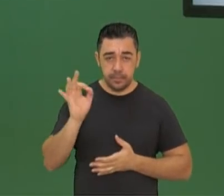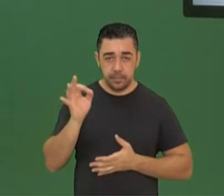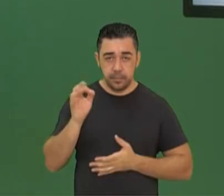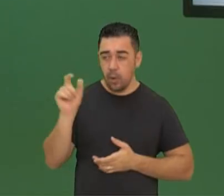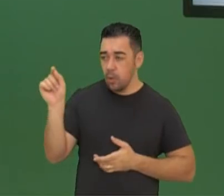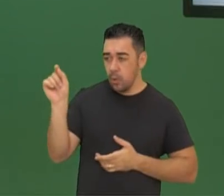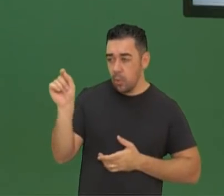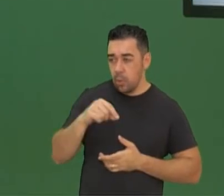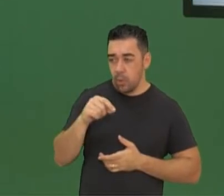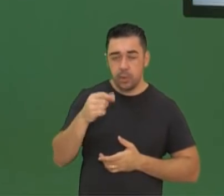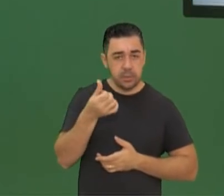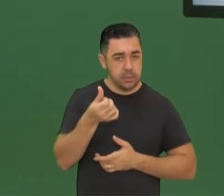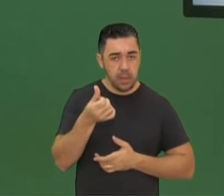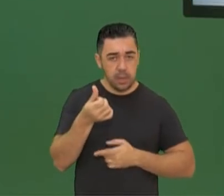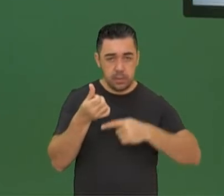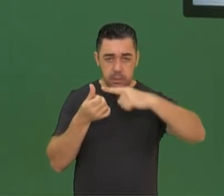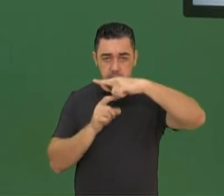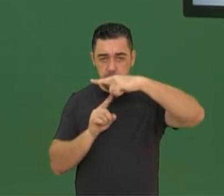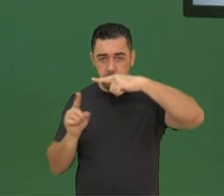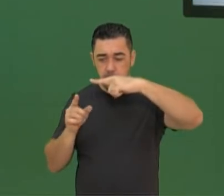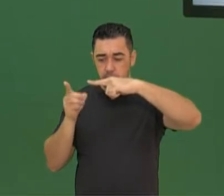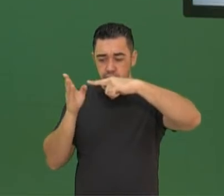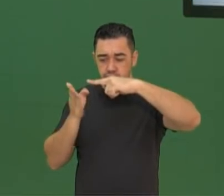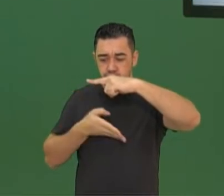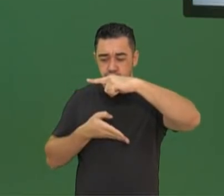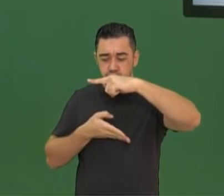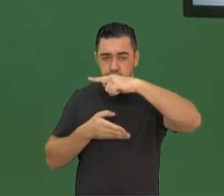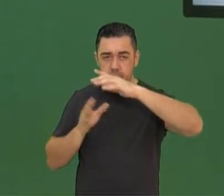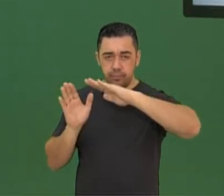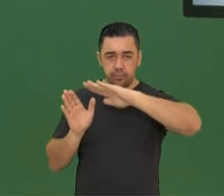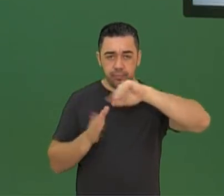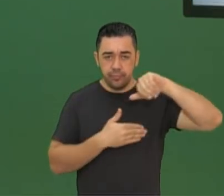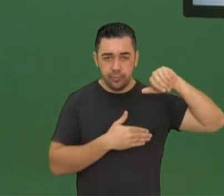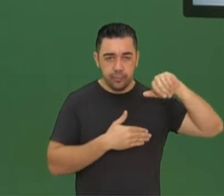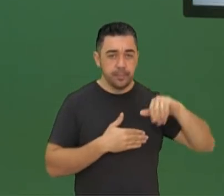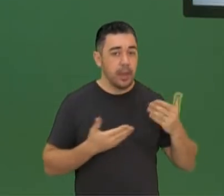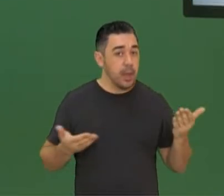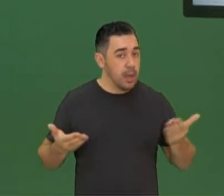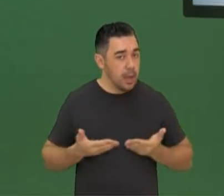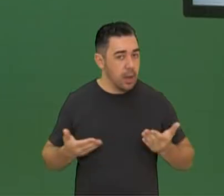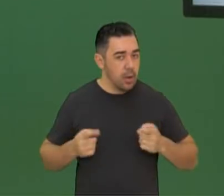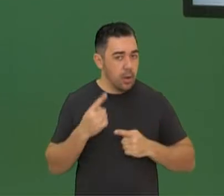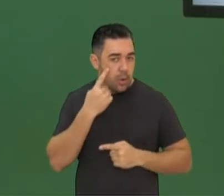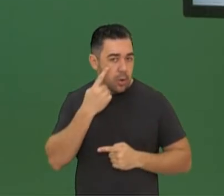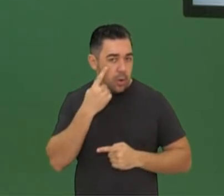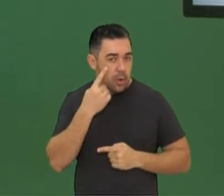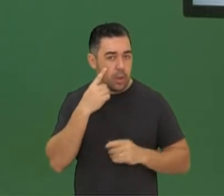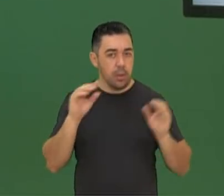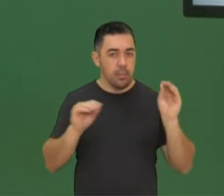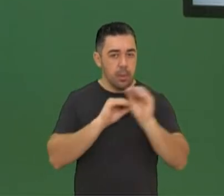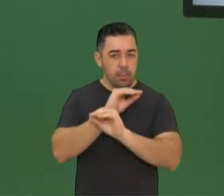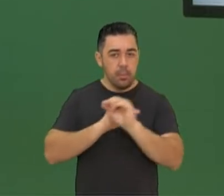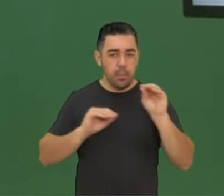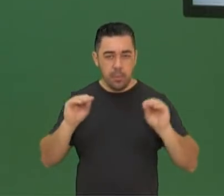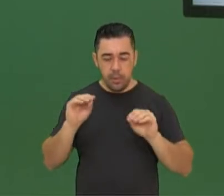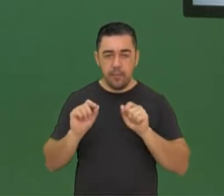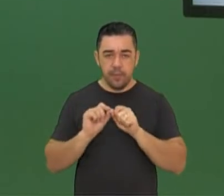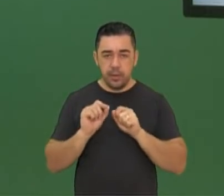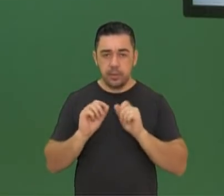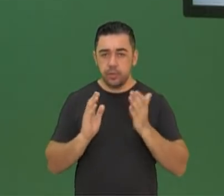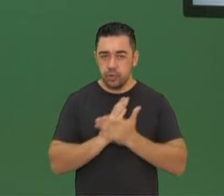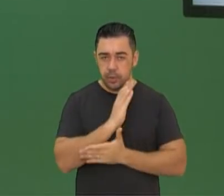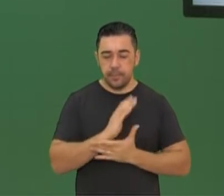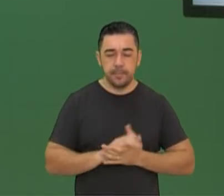Não preciso mais do denominador, cancelo ele. Tá? Agora, nós vamos aplicar a propriedade distributiva para eliminar o